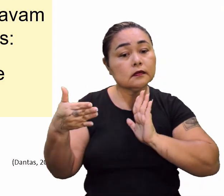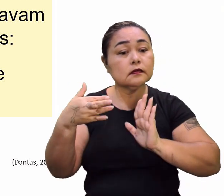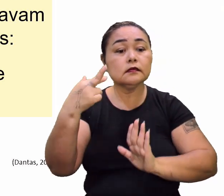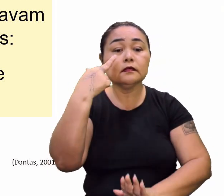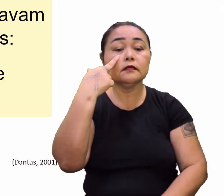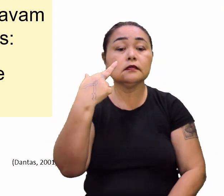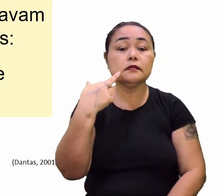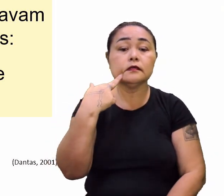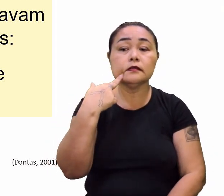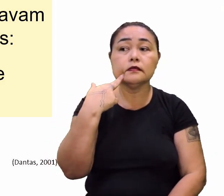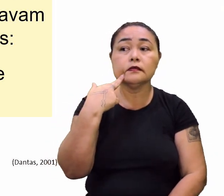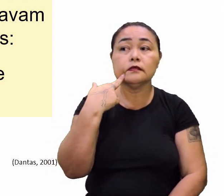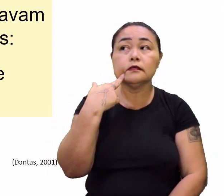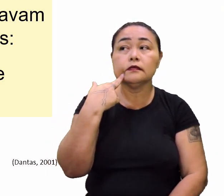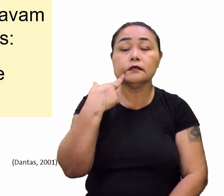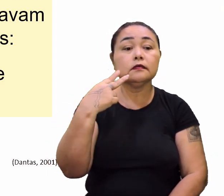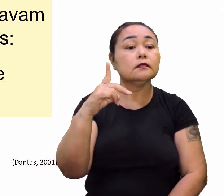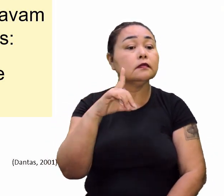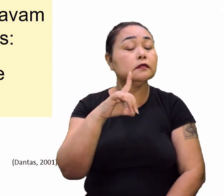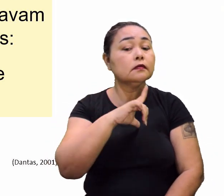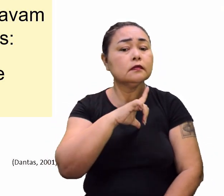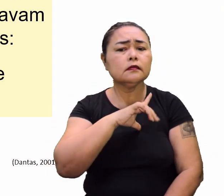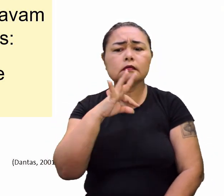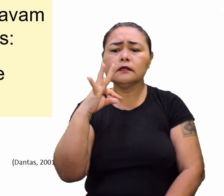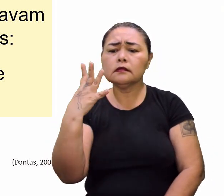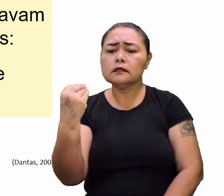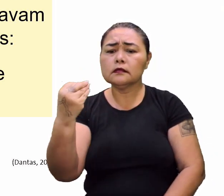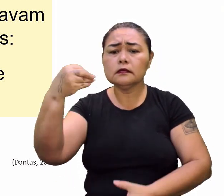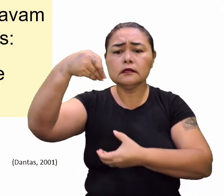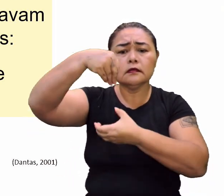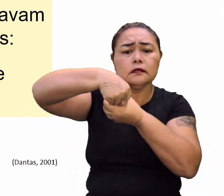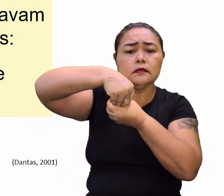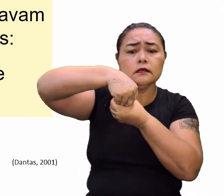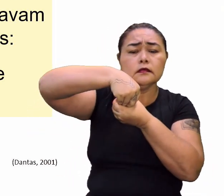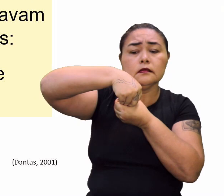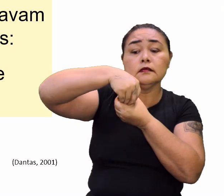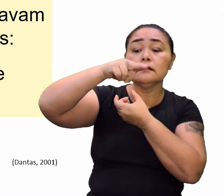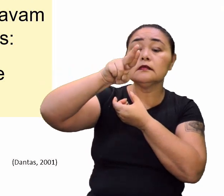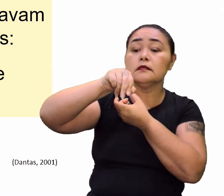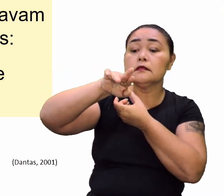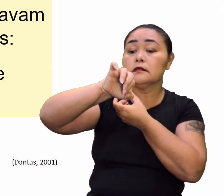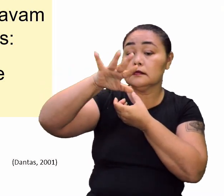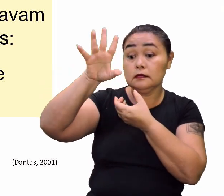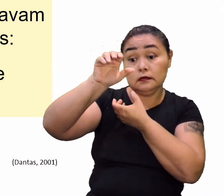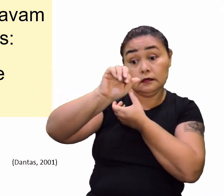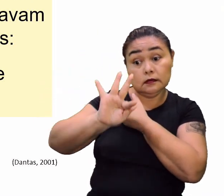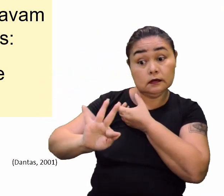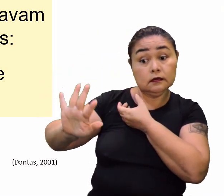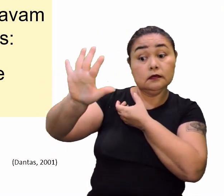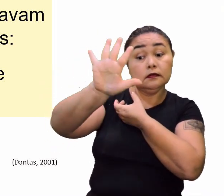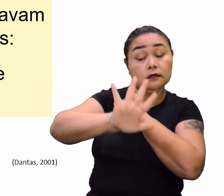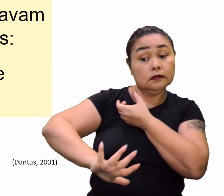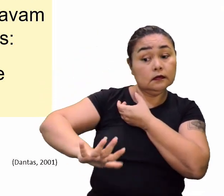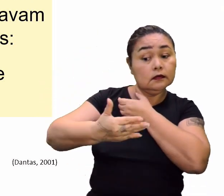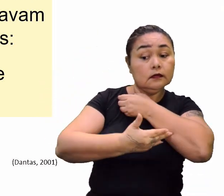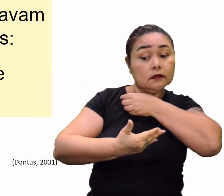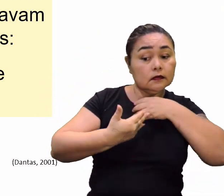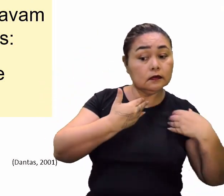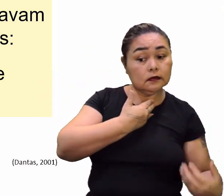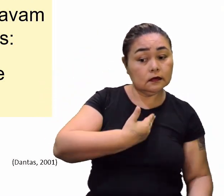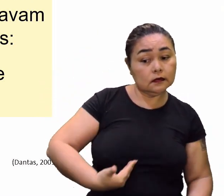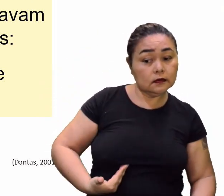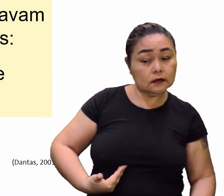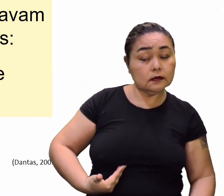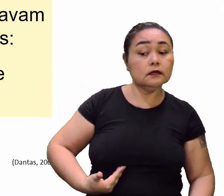Rondônia, ele tinha toda a sua jurisdição da União, Exatamente. Ou seja, a União